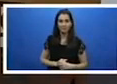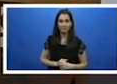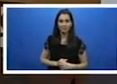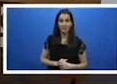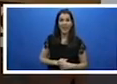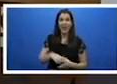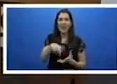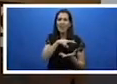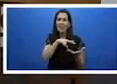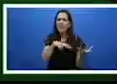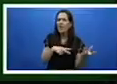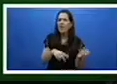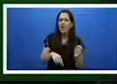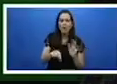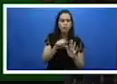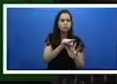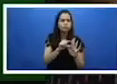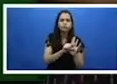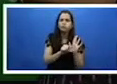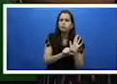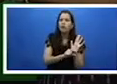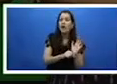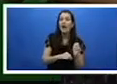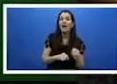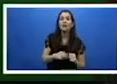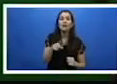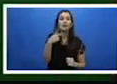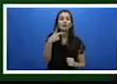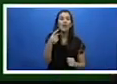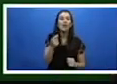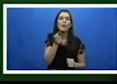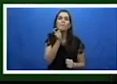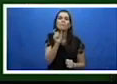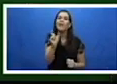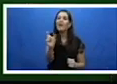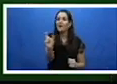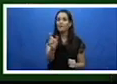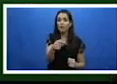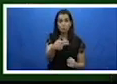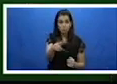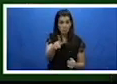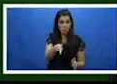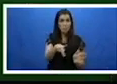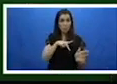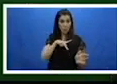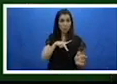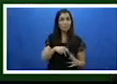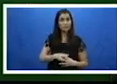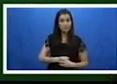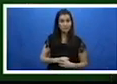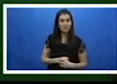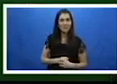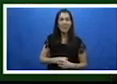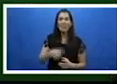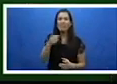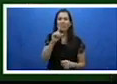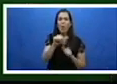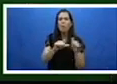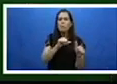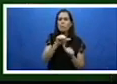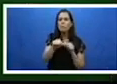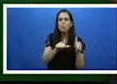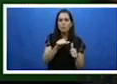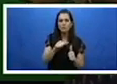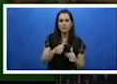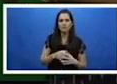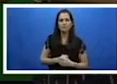Leia os trechos e reconte-os, escreva-os com suas palavras, mas não altere as informações. Veja